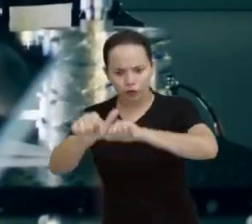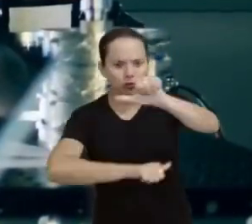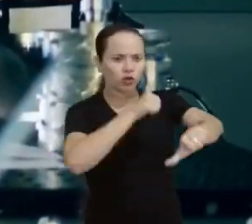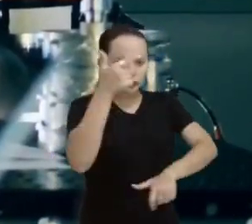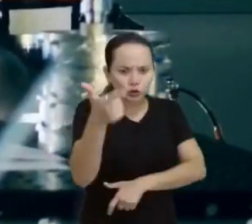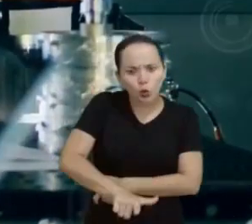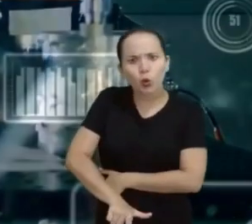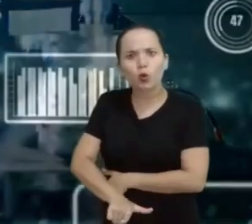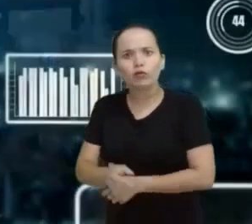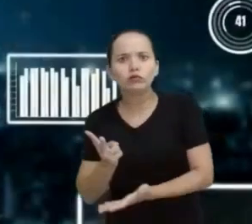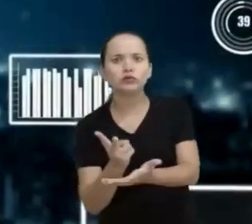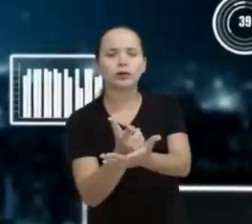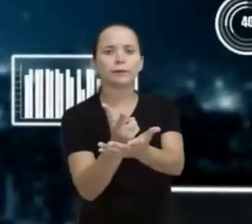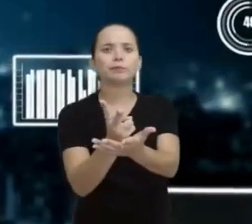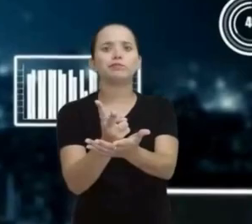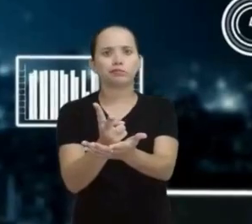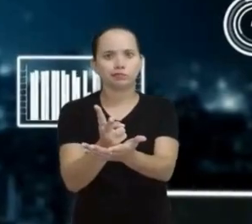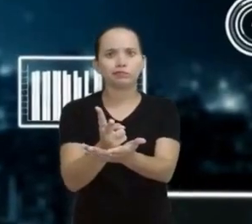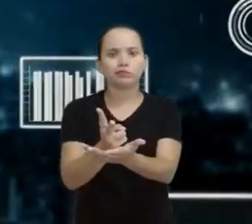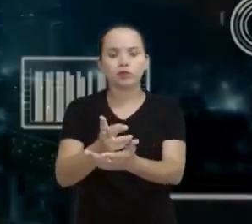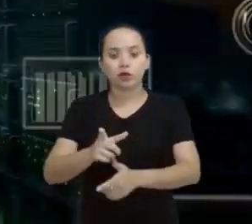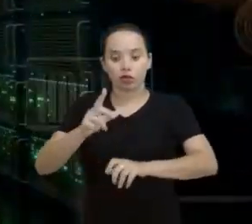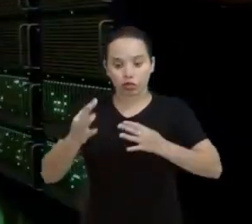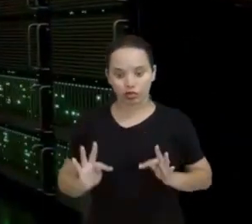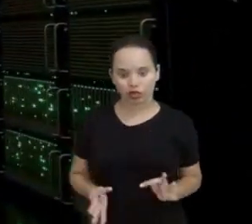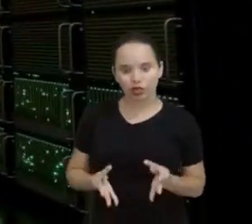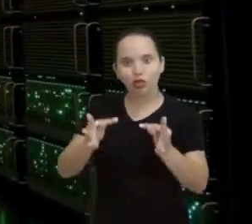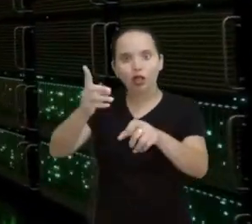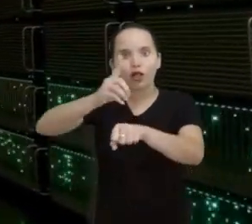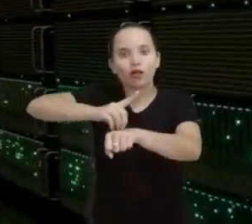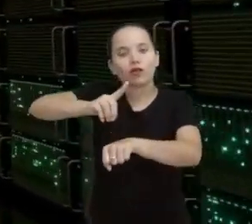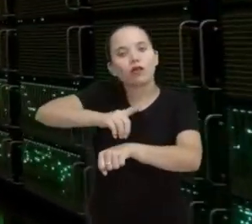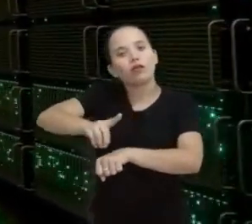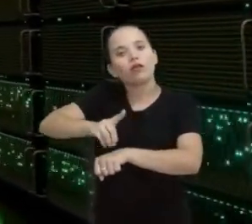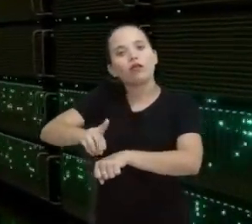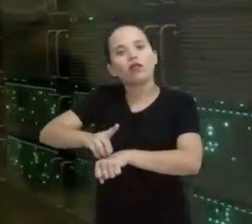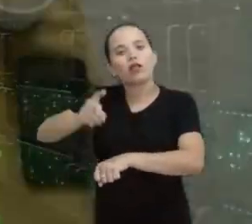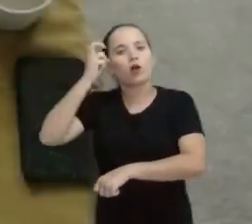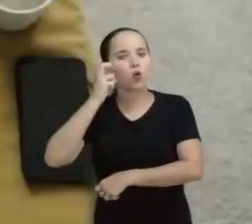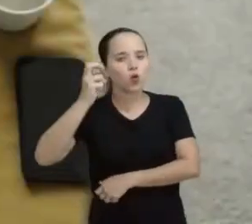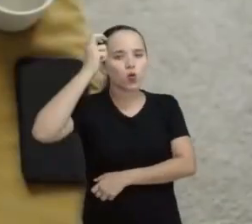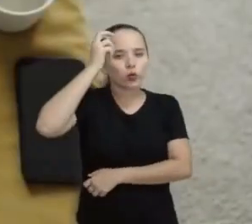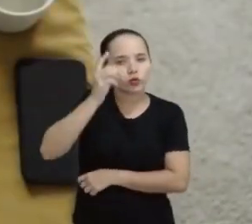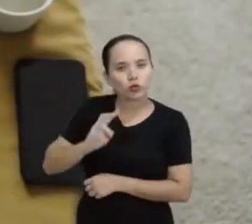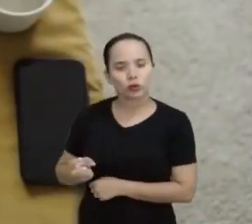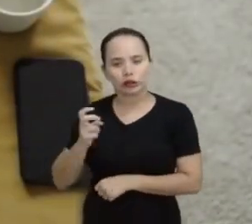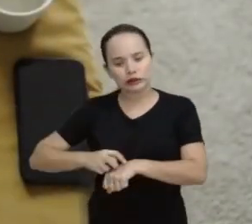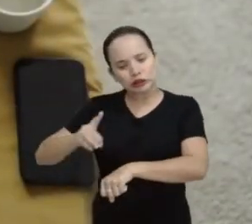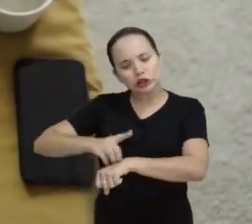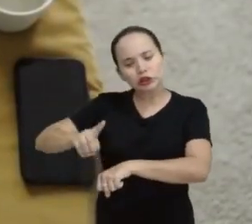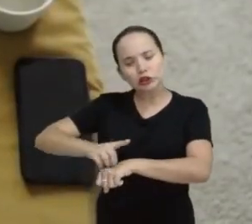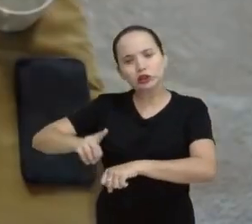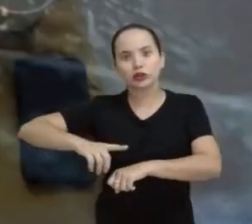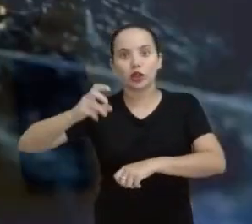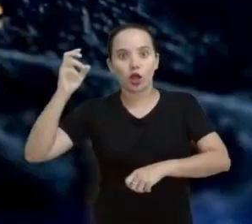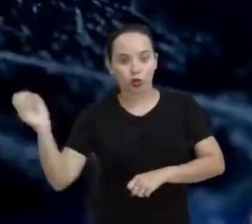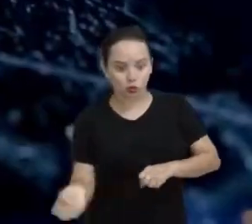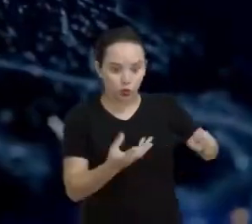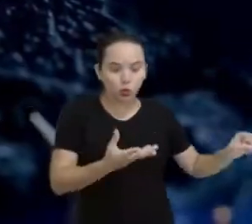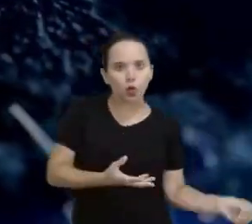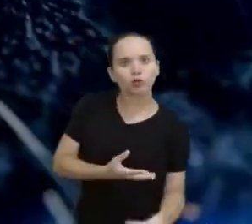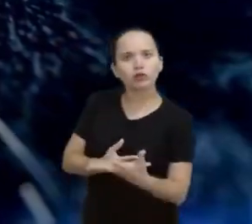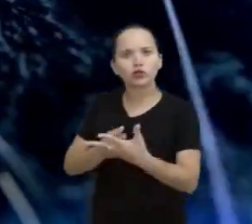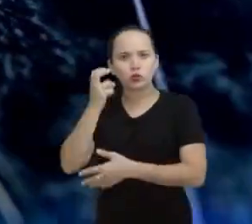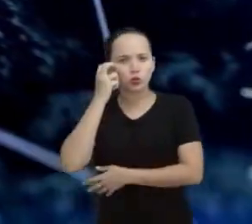hora e todo momento. Tecnologias digitais, cultura digital, cultura de inovação.